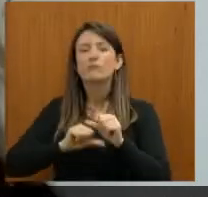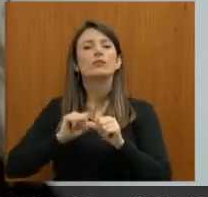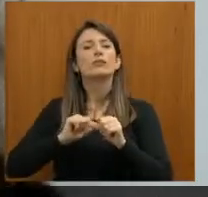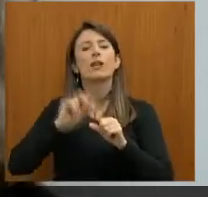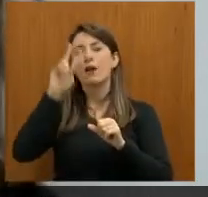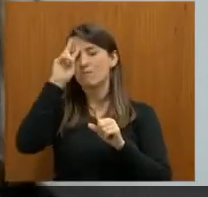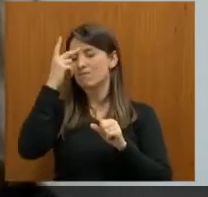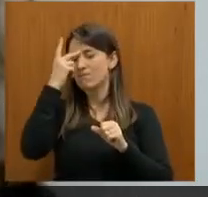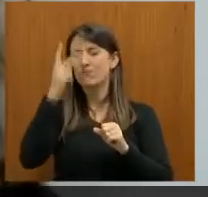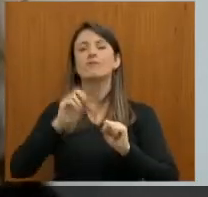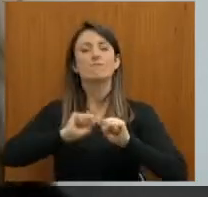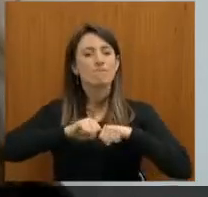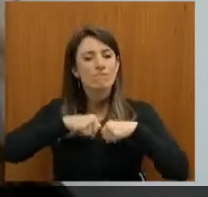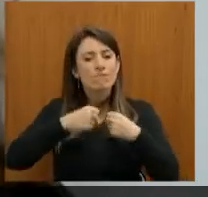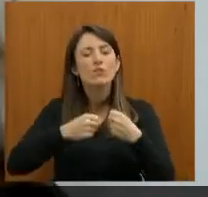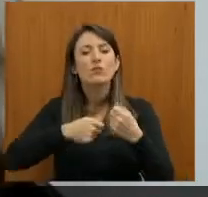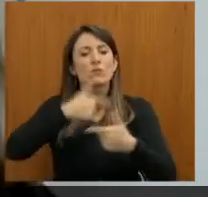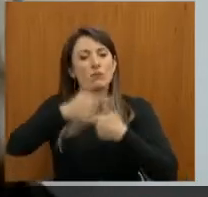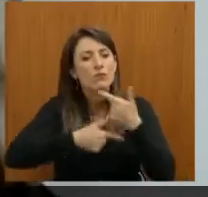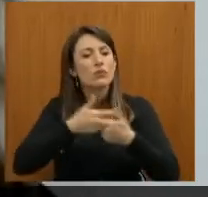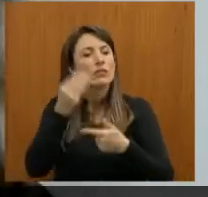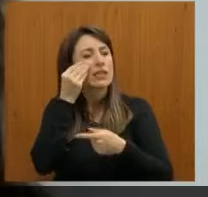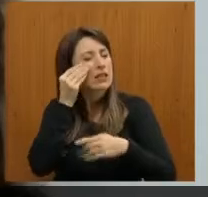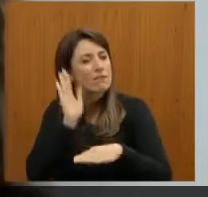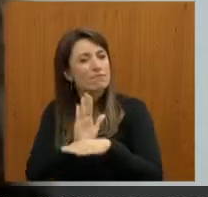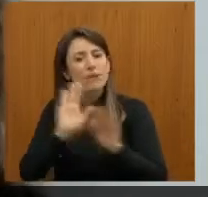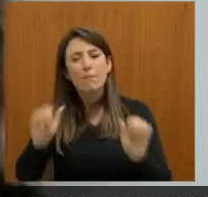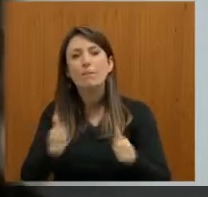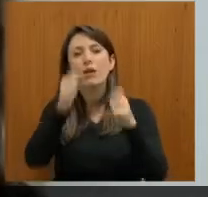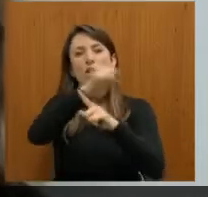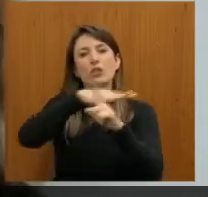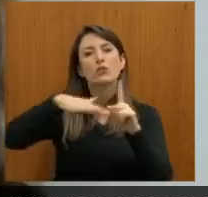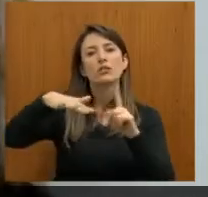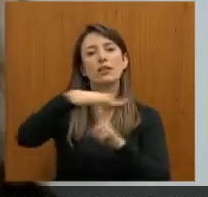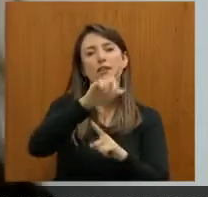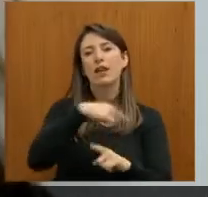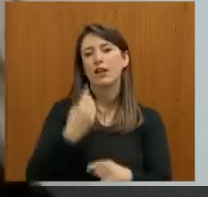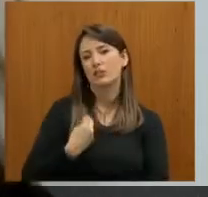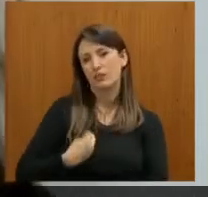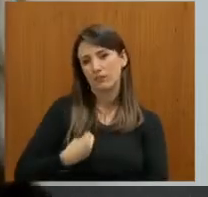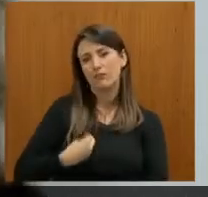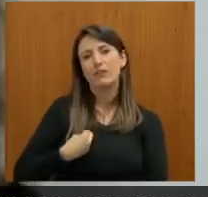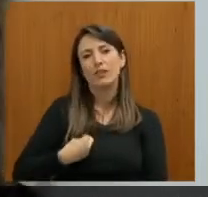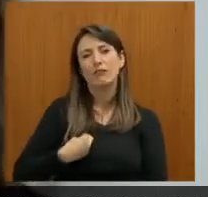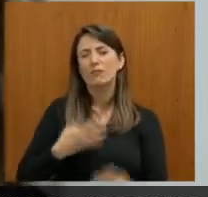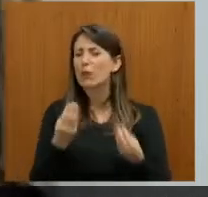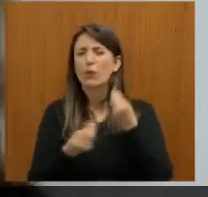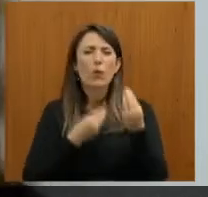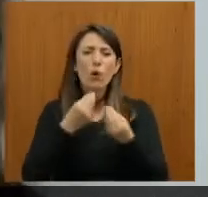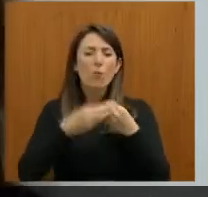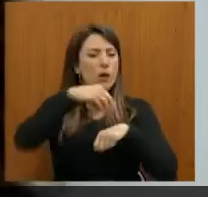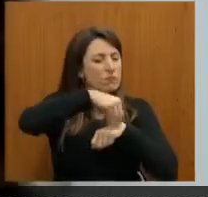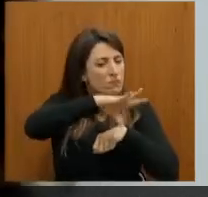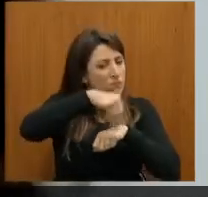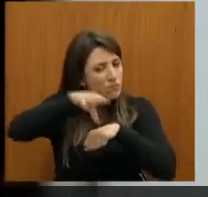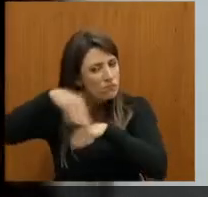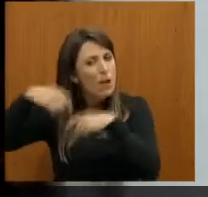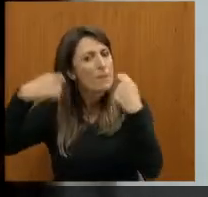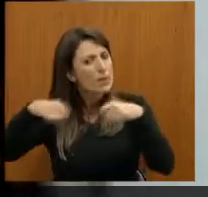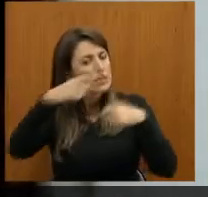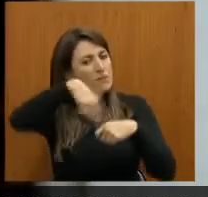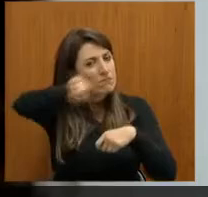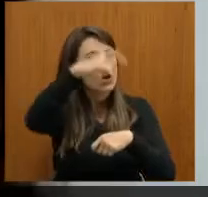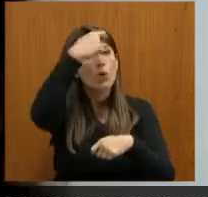buscar realmente melhorar a sociedade que a gente vive através da conscientização do respeito mútuo entre